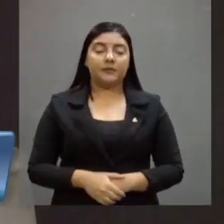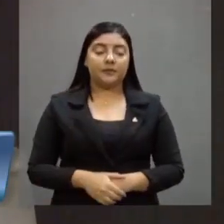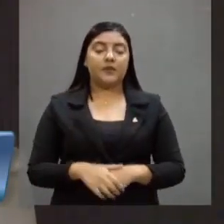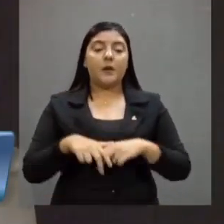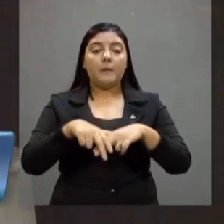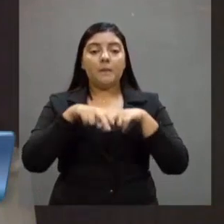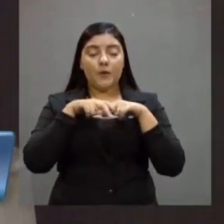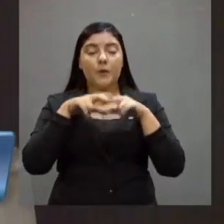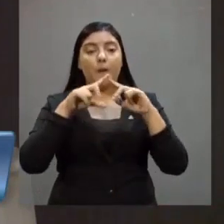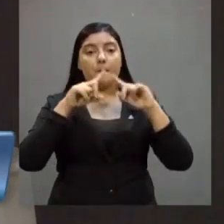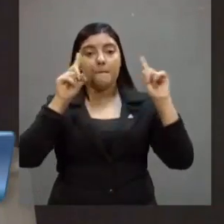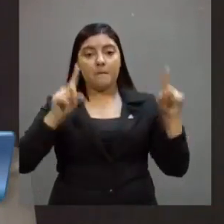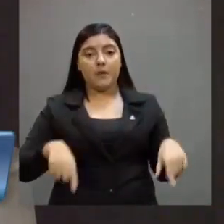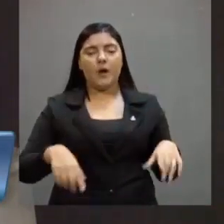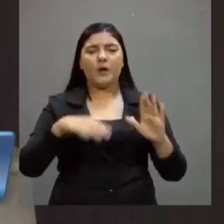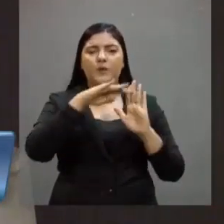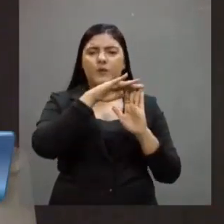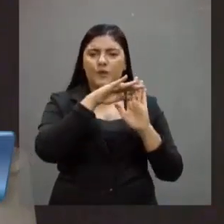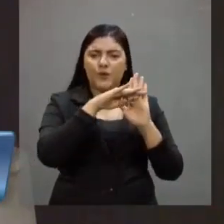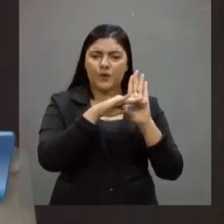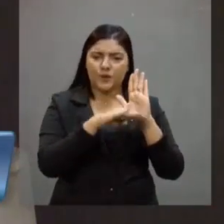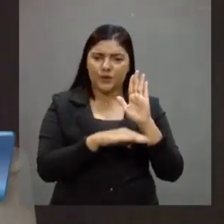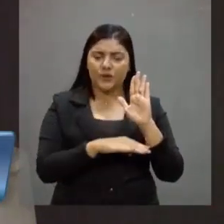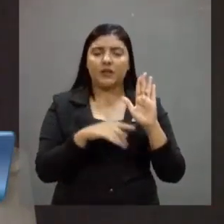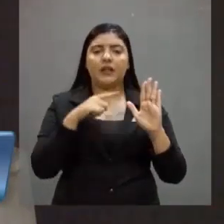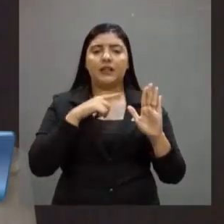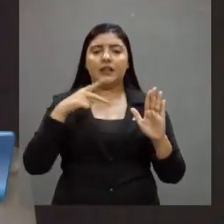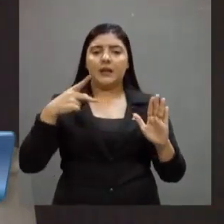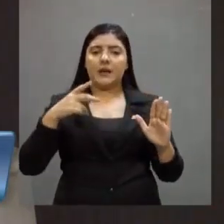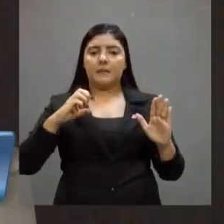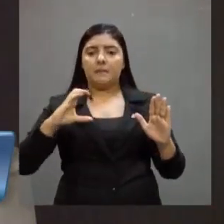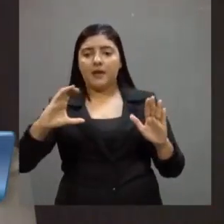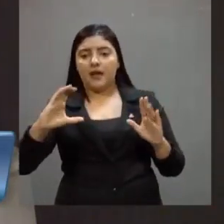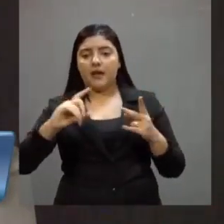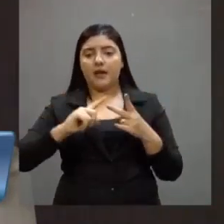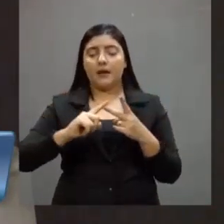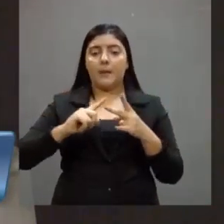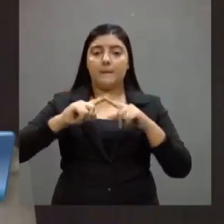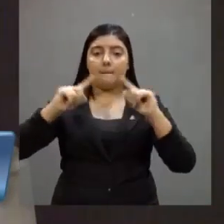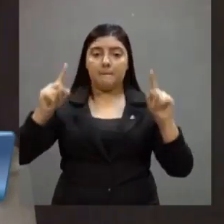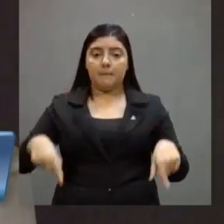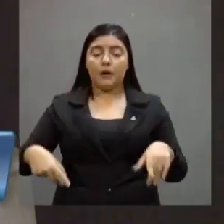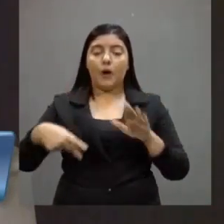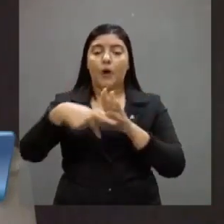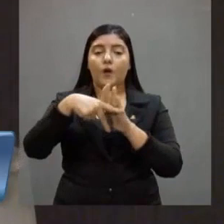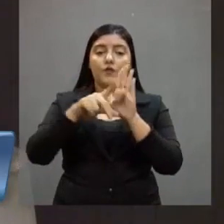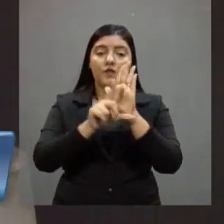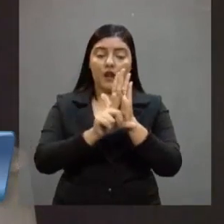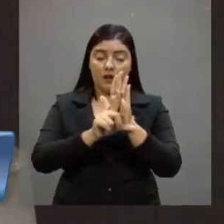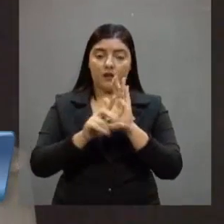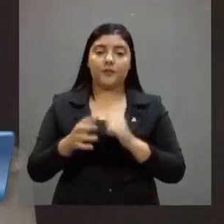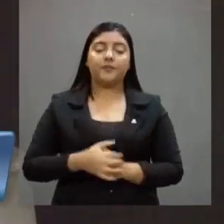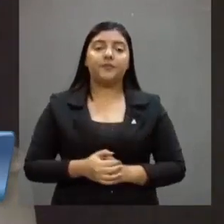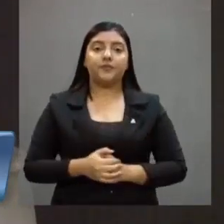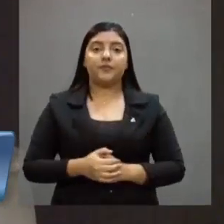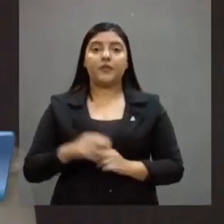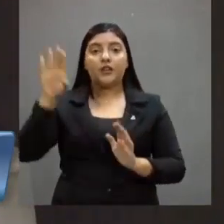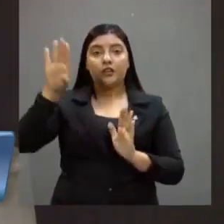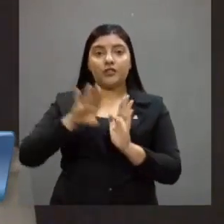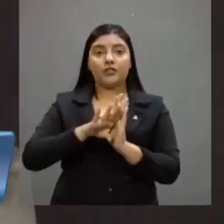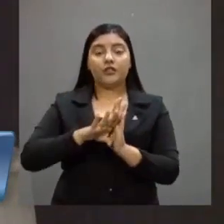Estas mensagens, na verdade, porque tratam-se de PEC e projeto de lei, chegam